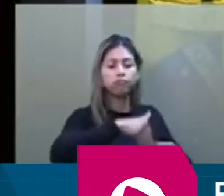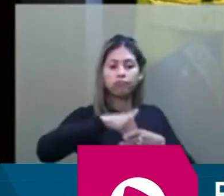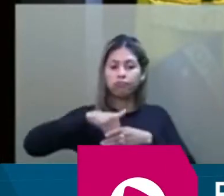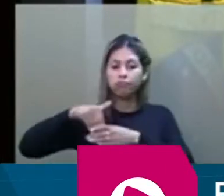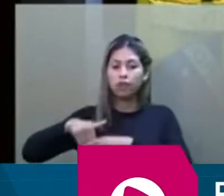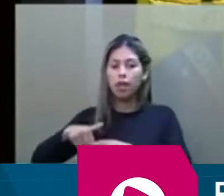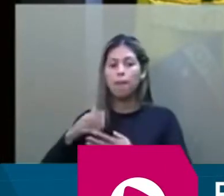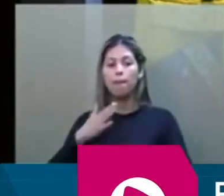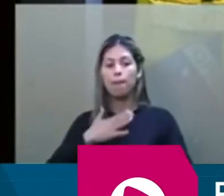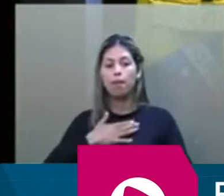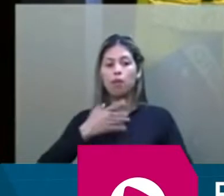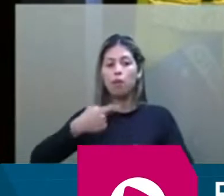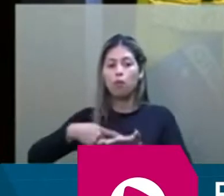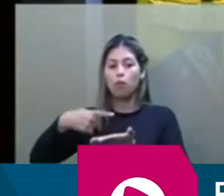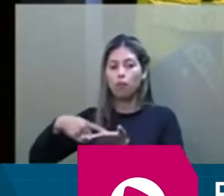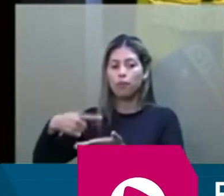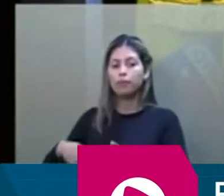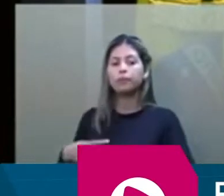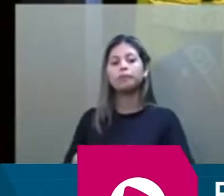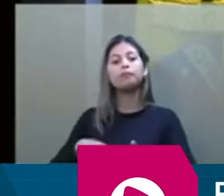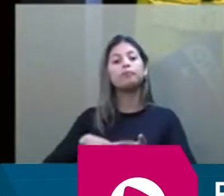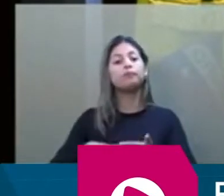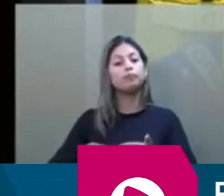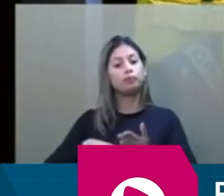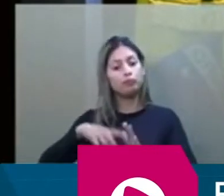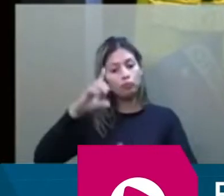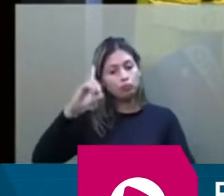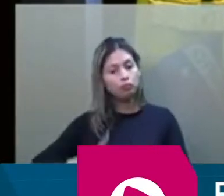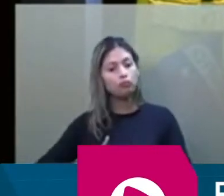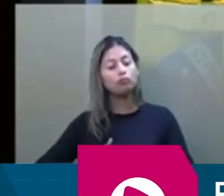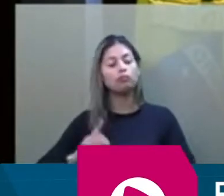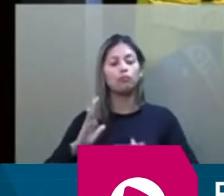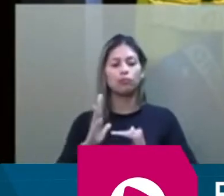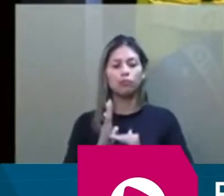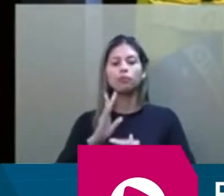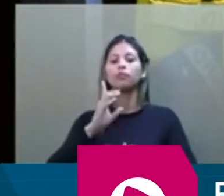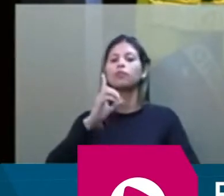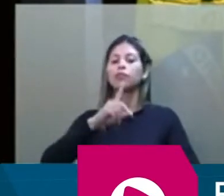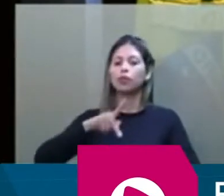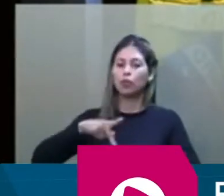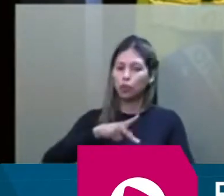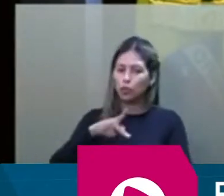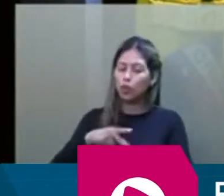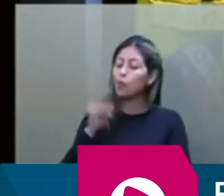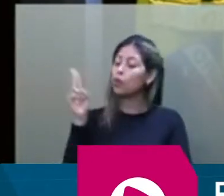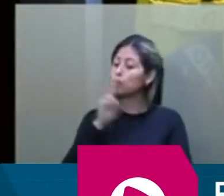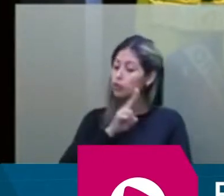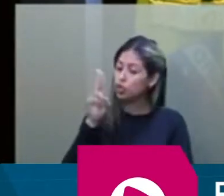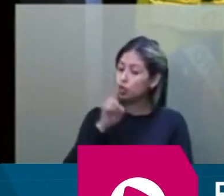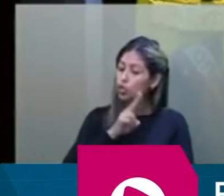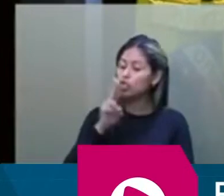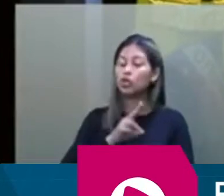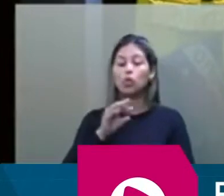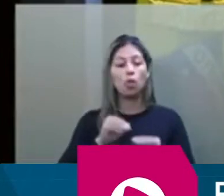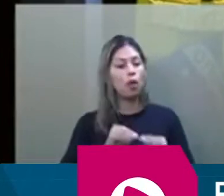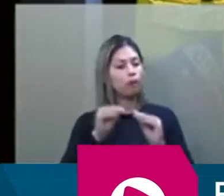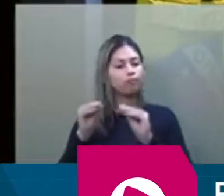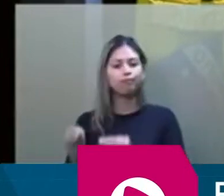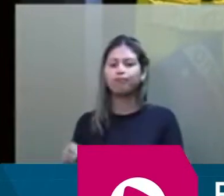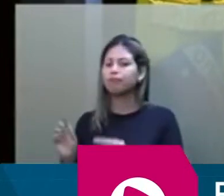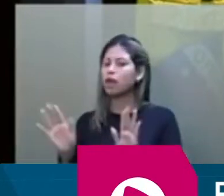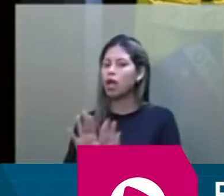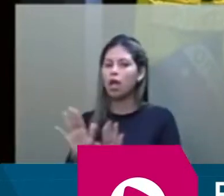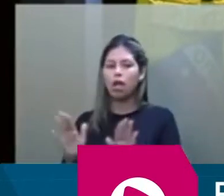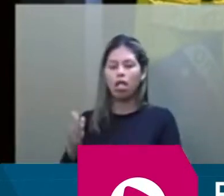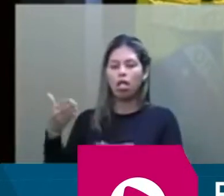com o presidente do Senado e com o país são urgentes, inadiáveis e não permitem qualquer espaço